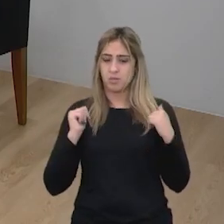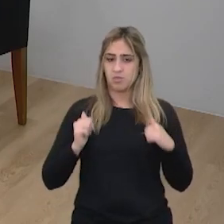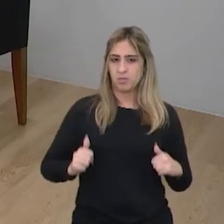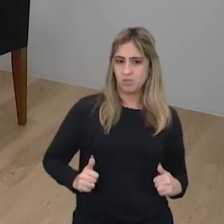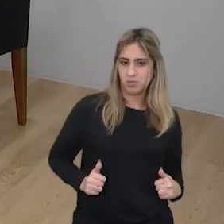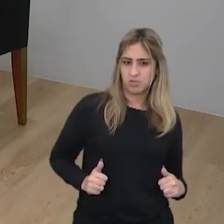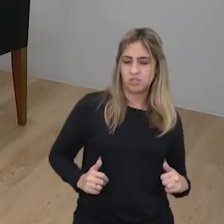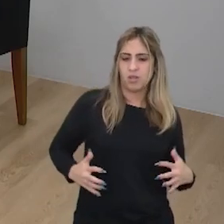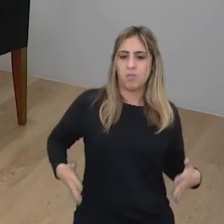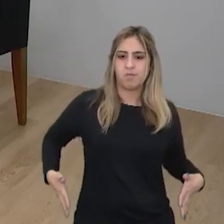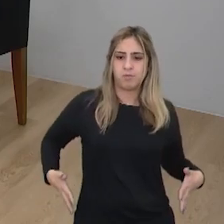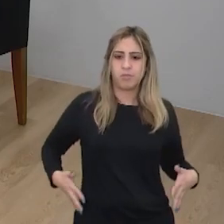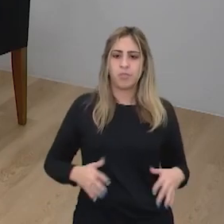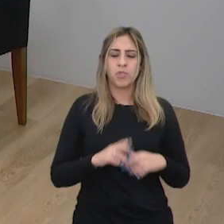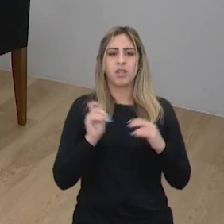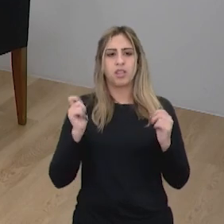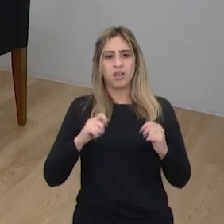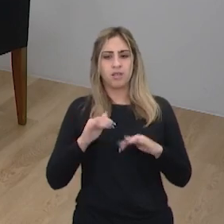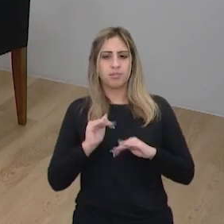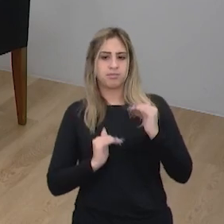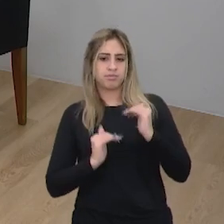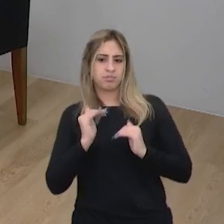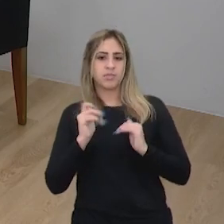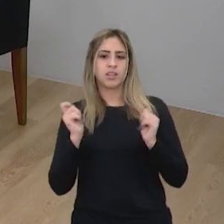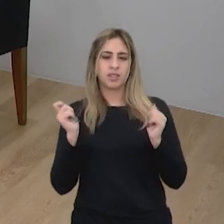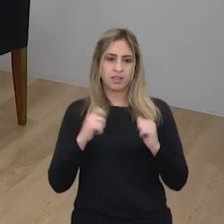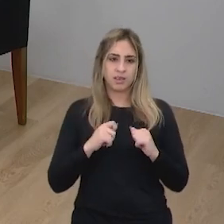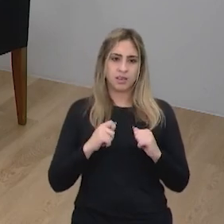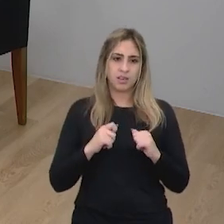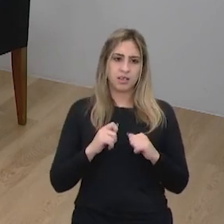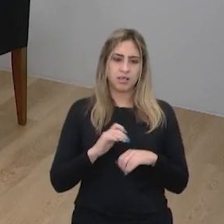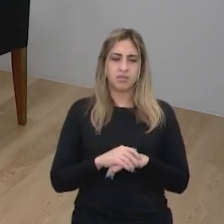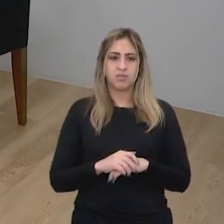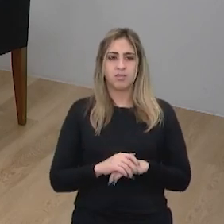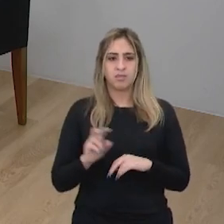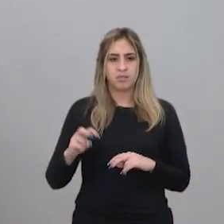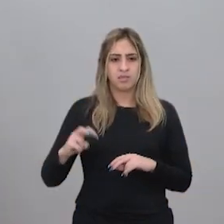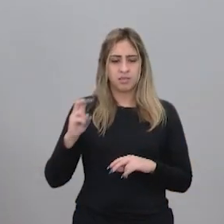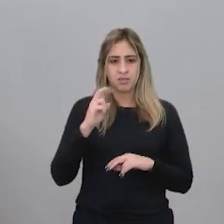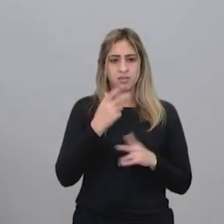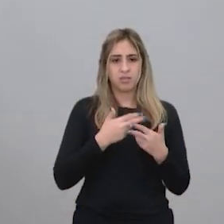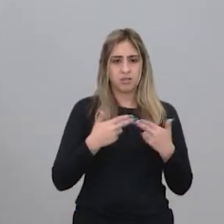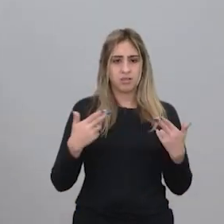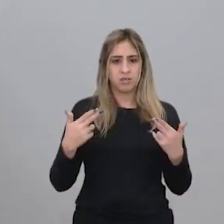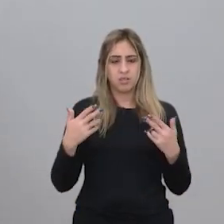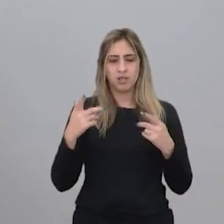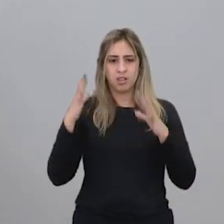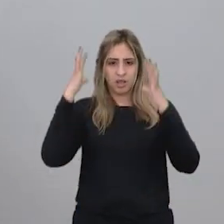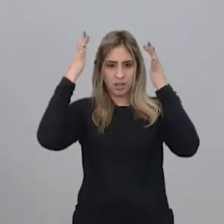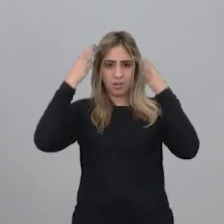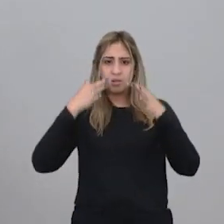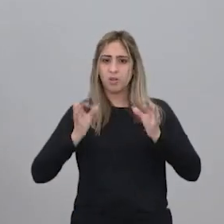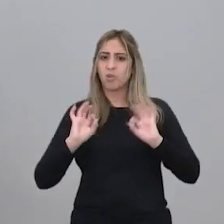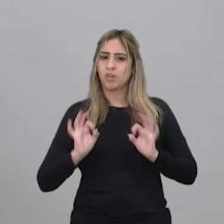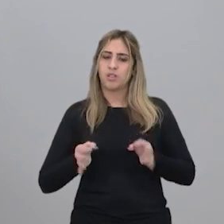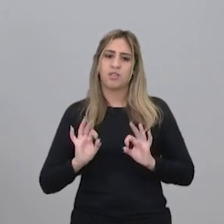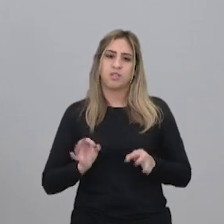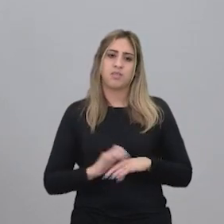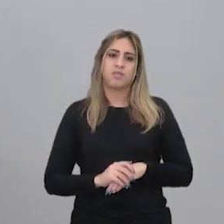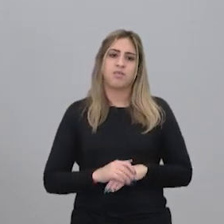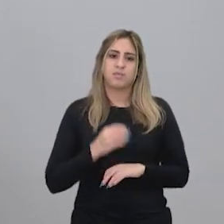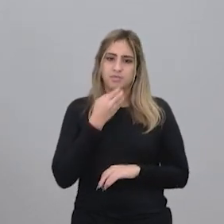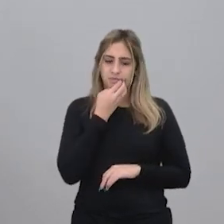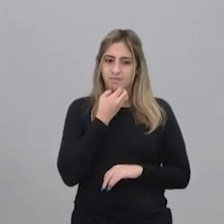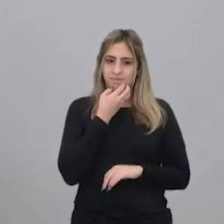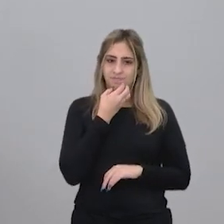mochila grande, que tá desproporcional, mas se você tá escalando, se você tá com uma coisa acima da sua cabeça, é horrível, entendeu? Você